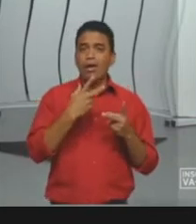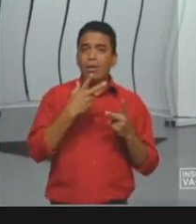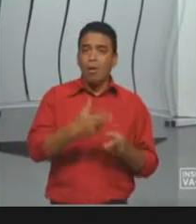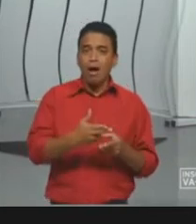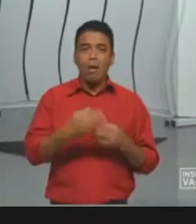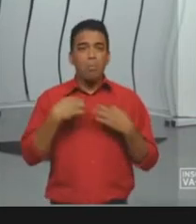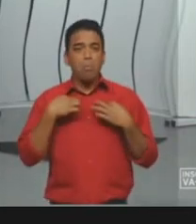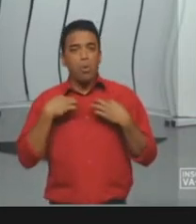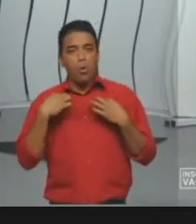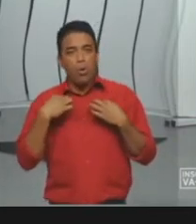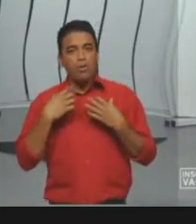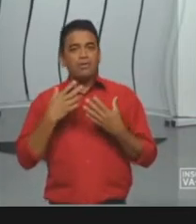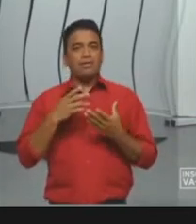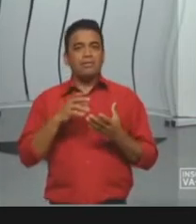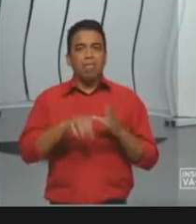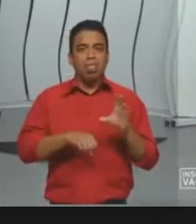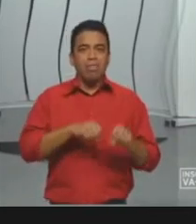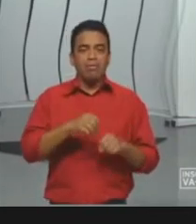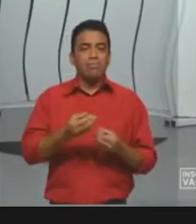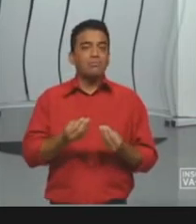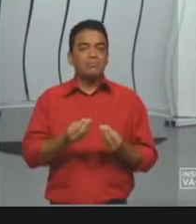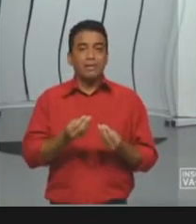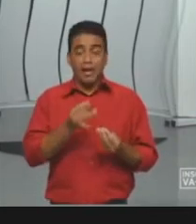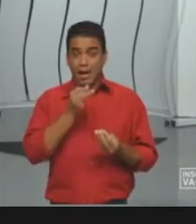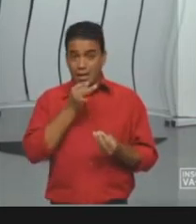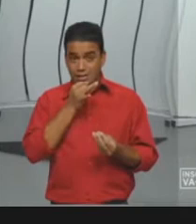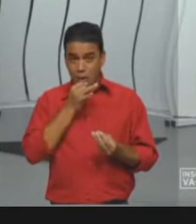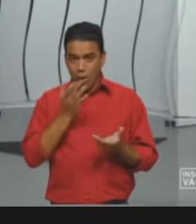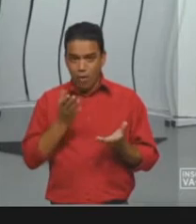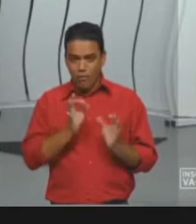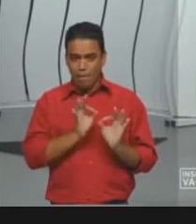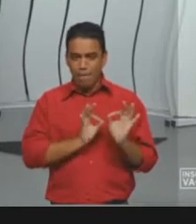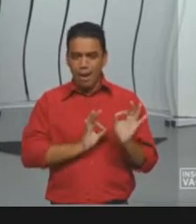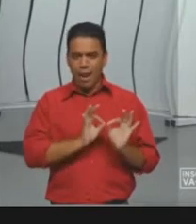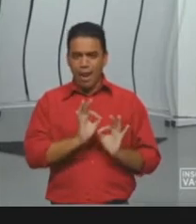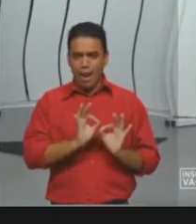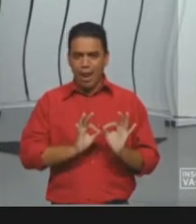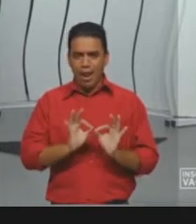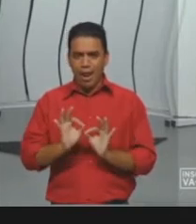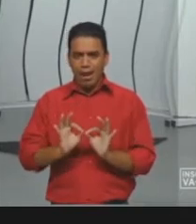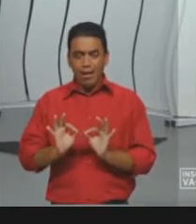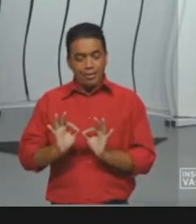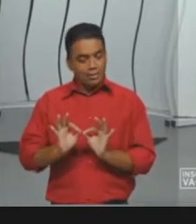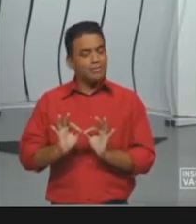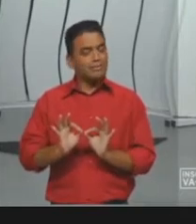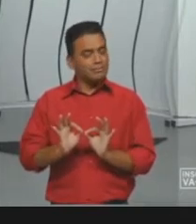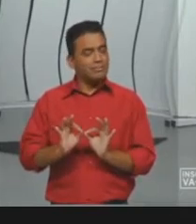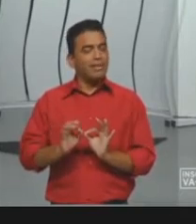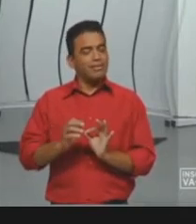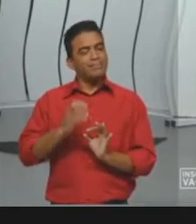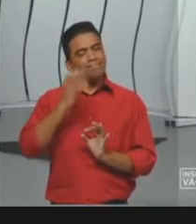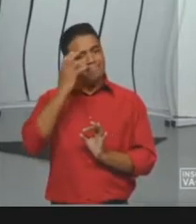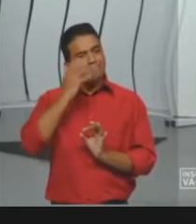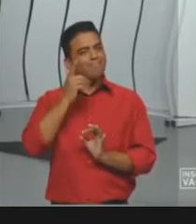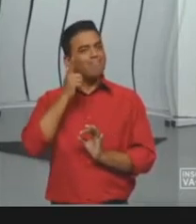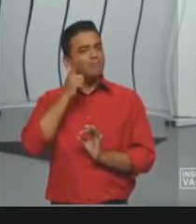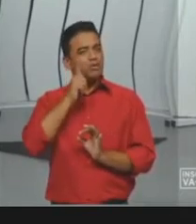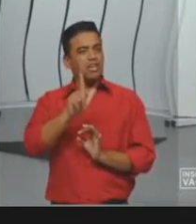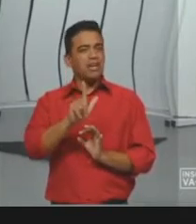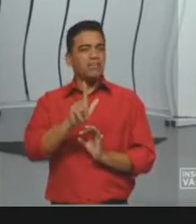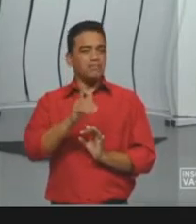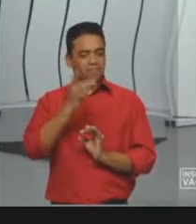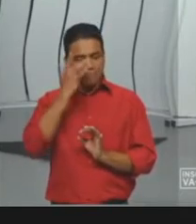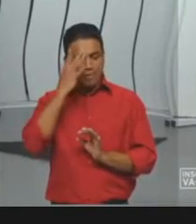as blusas. Agora, se você organizar, você vai ter mais facilidade. Digamos que você